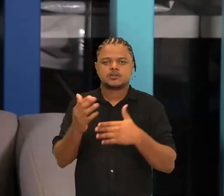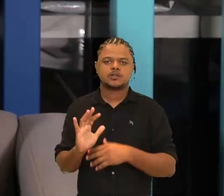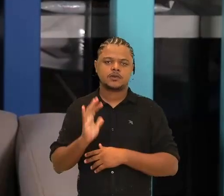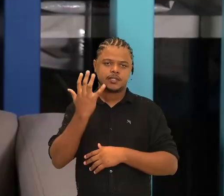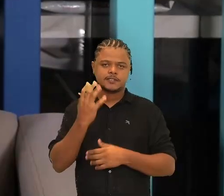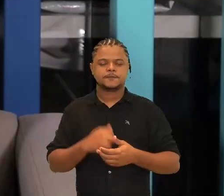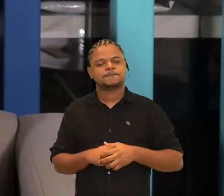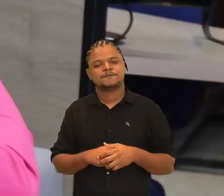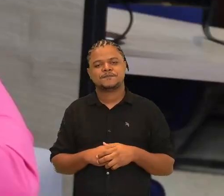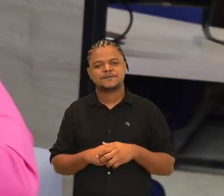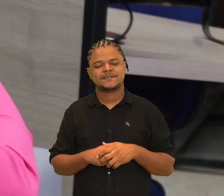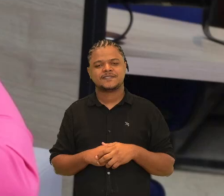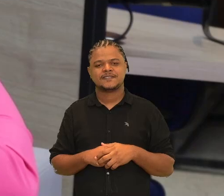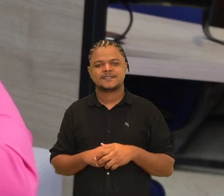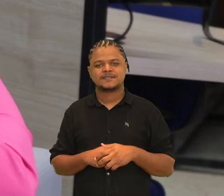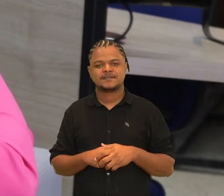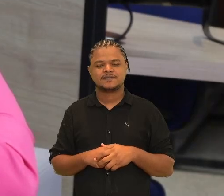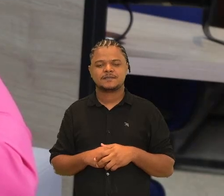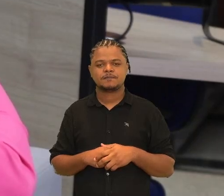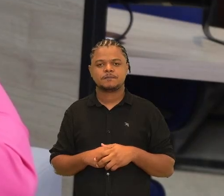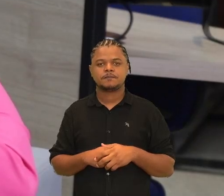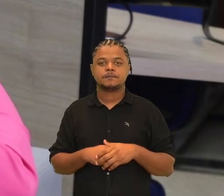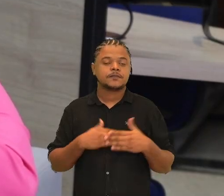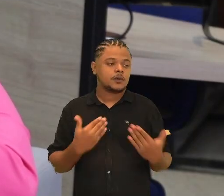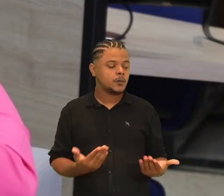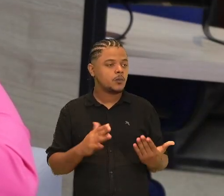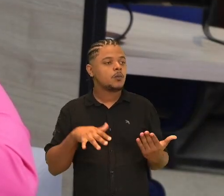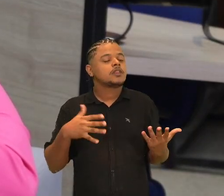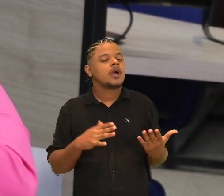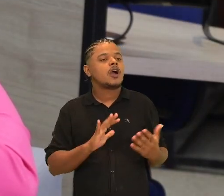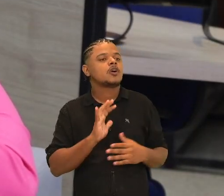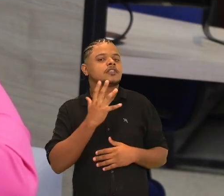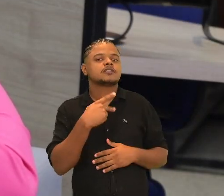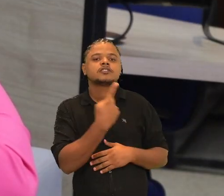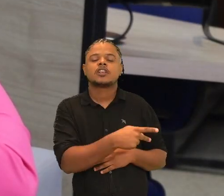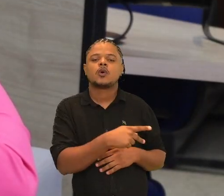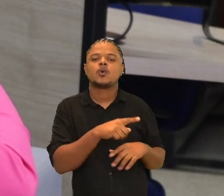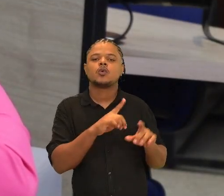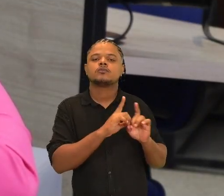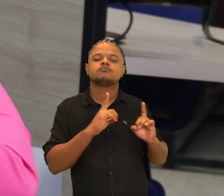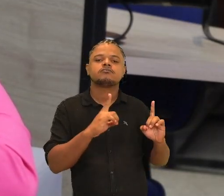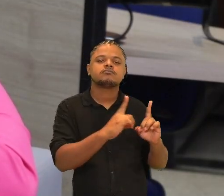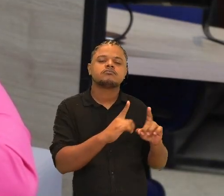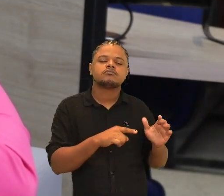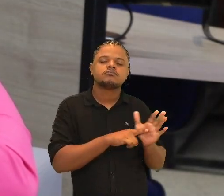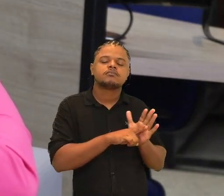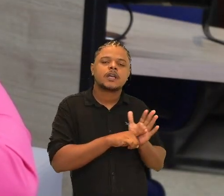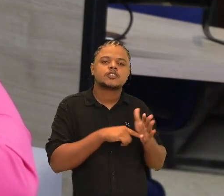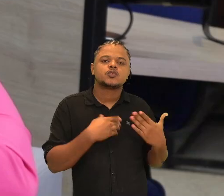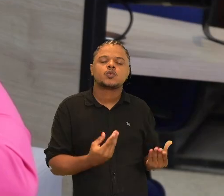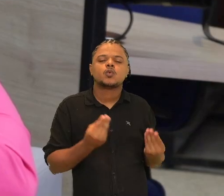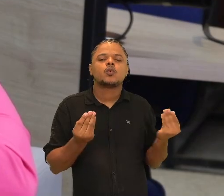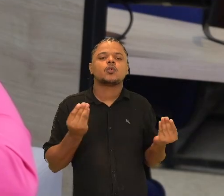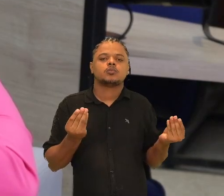acontecem. Doutora Socorro, e quando acontece no consultório, né, uma suspeita ali de uma deficiência, como é